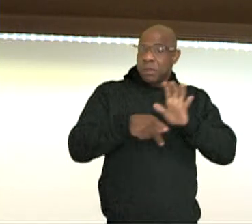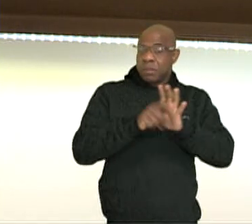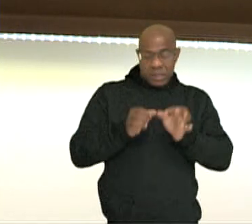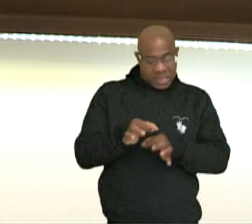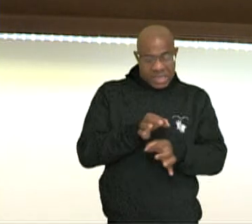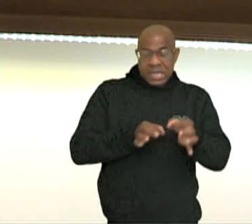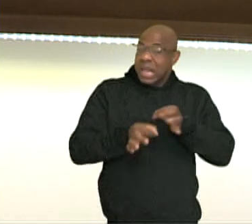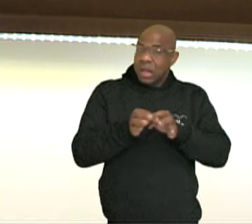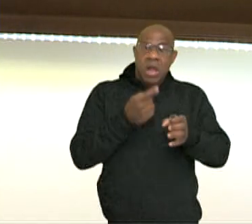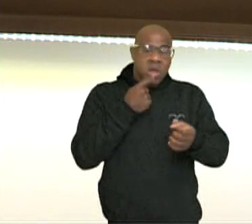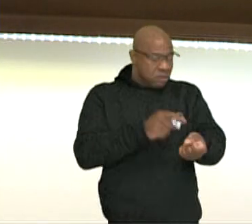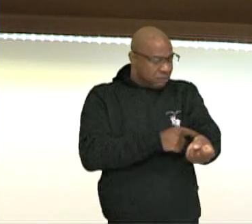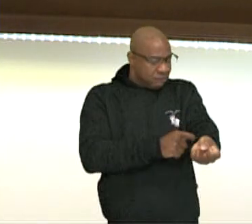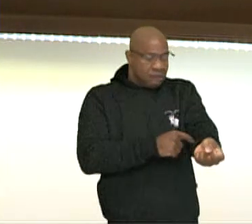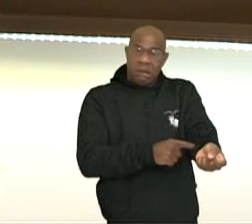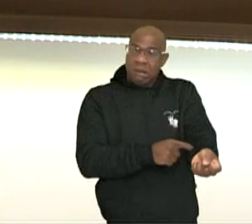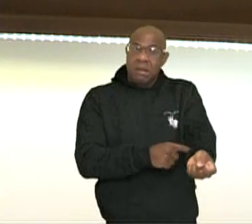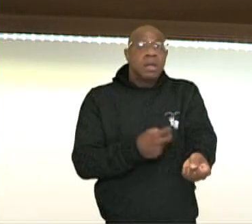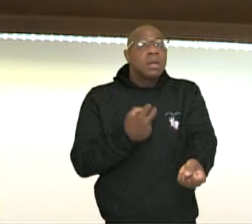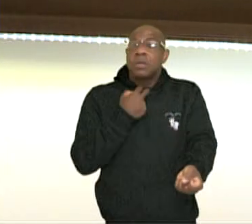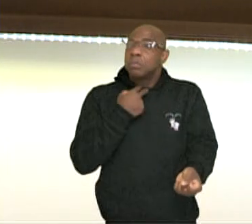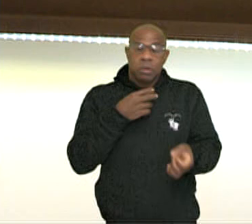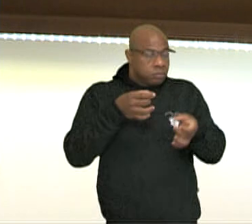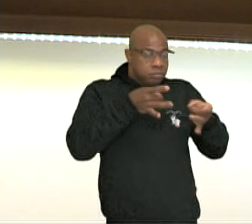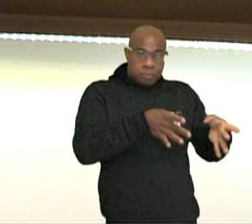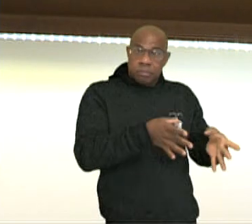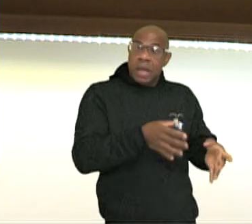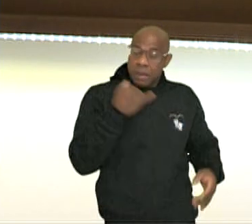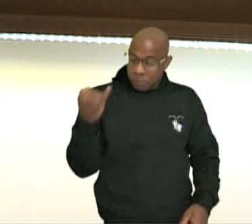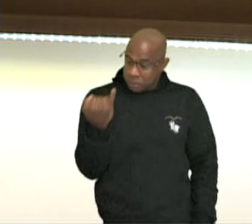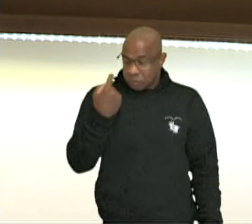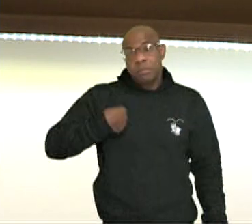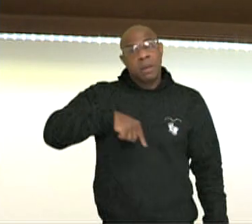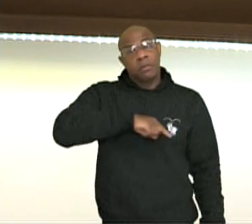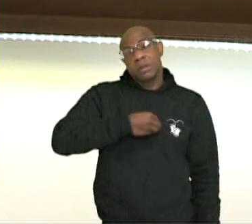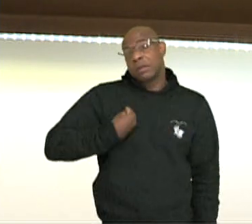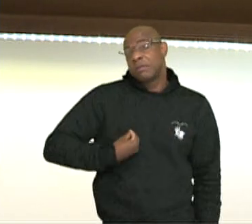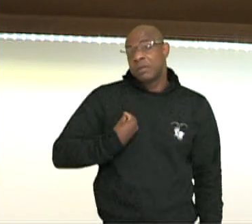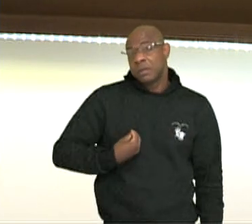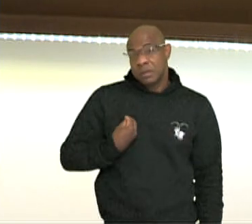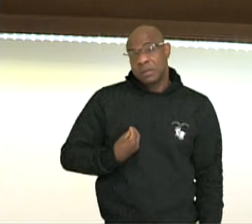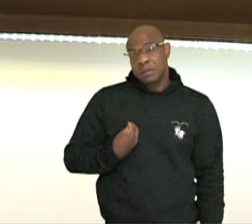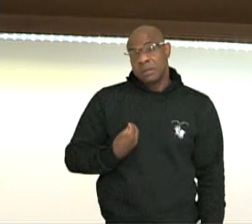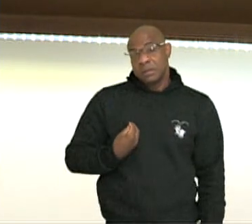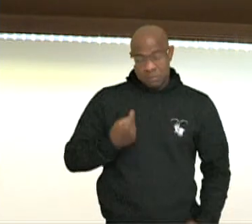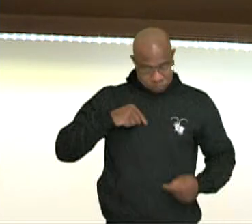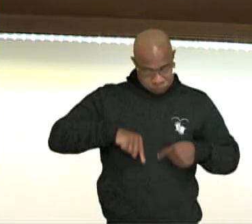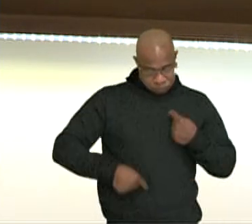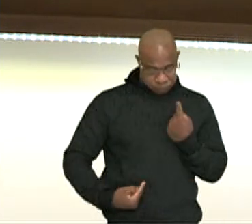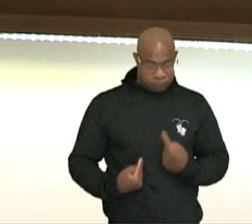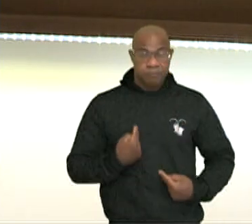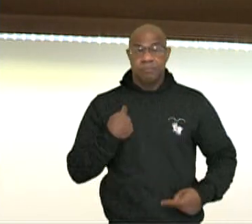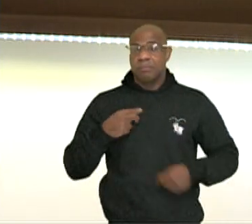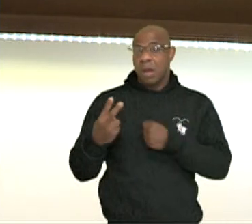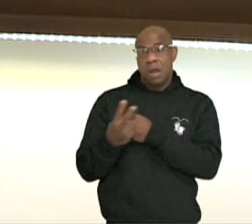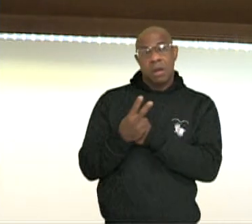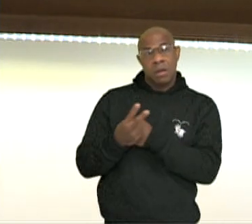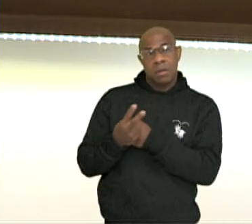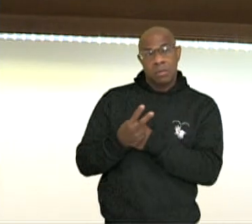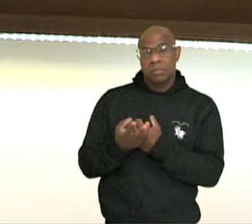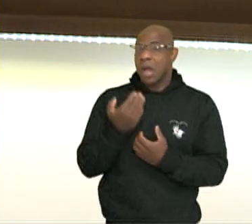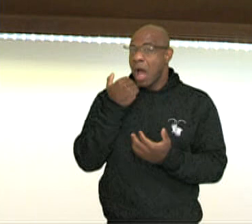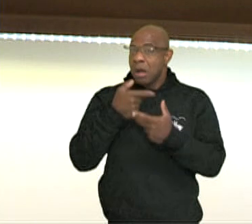células sanguíneas indispensáveis para a nossa sobrevivência. Transporte de oxigênio, de nutrientes. Então, se a pessoa